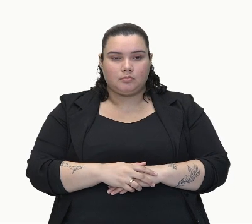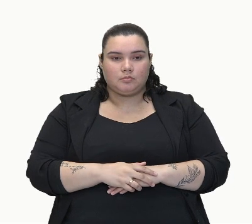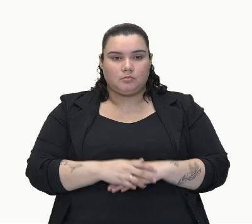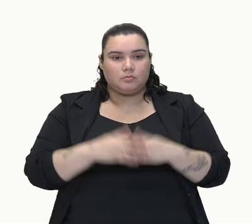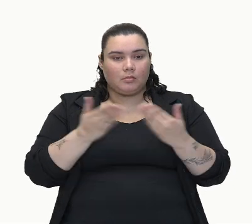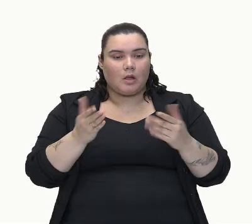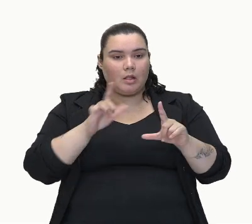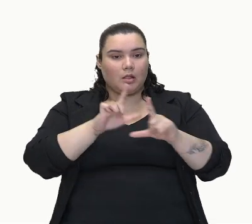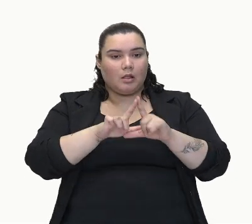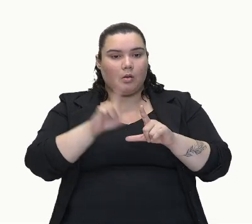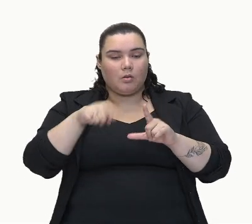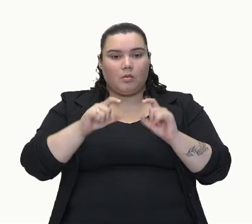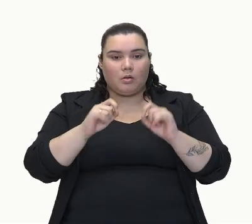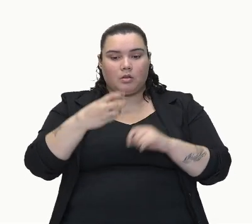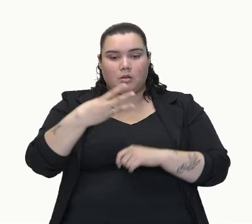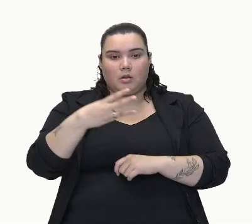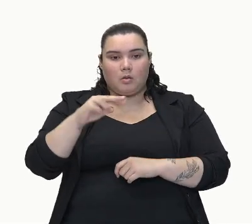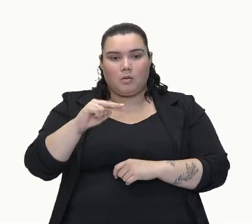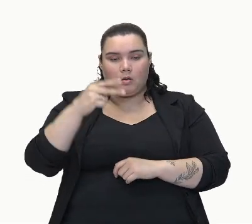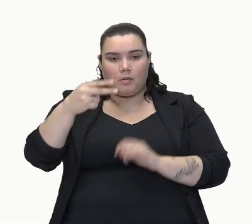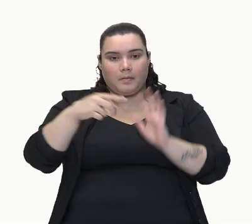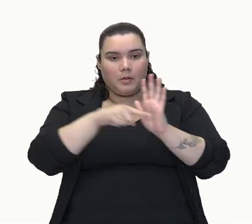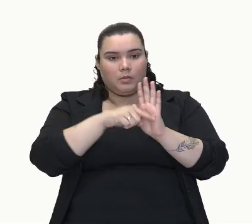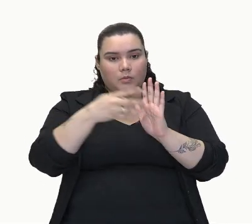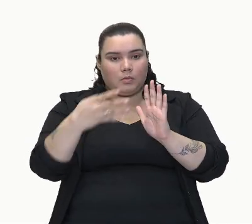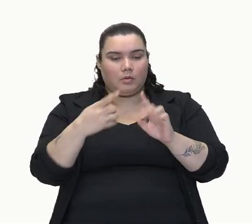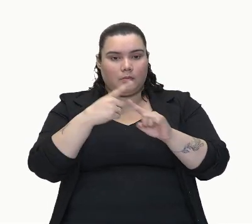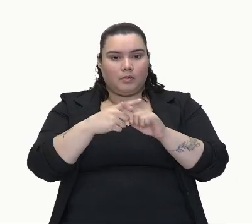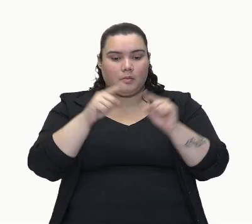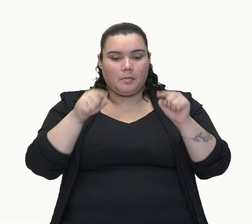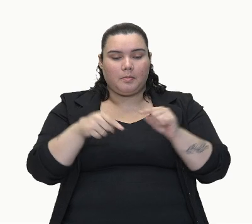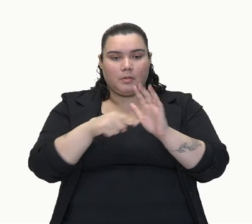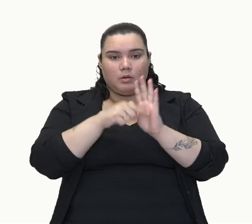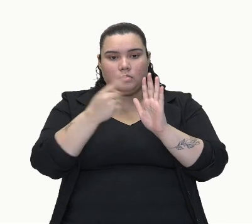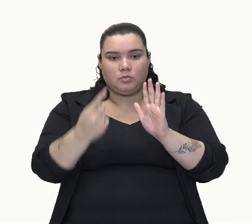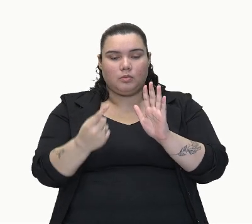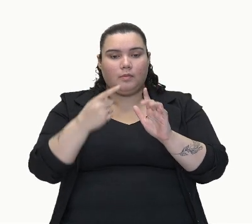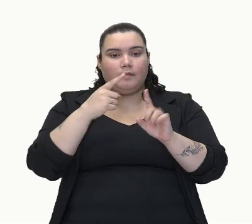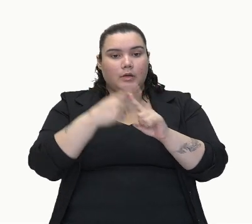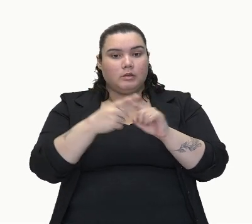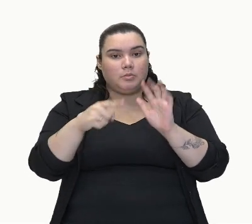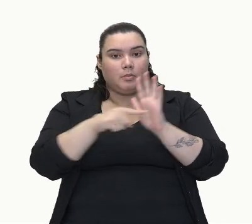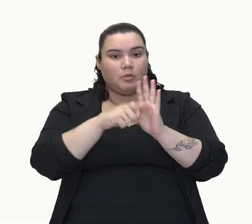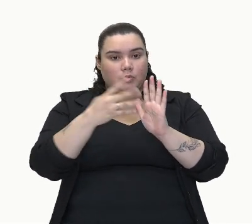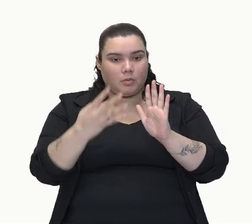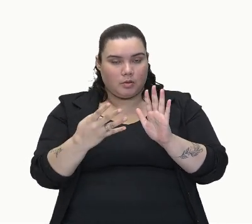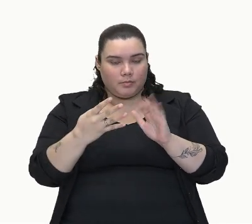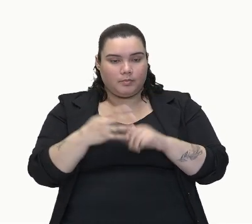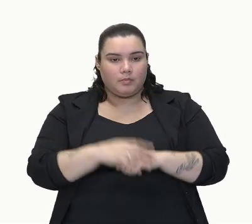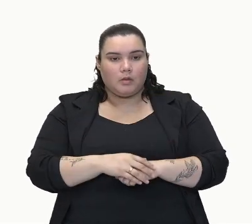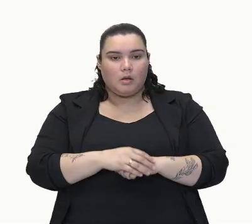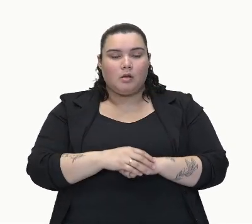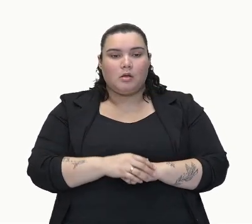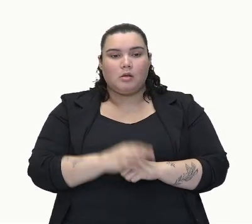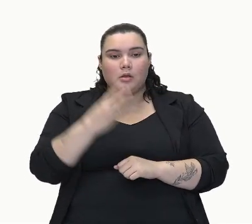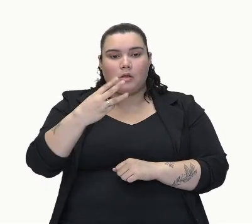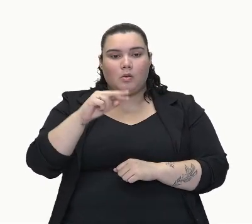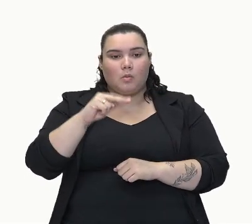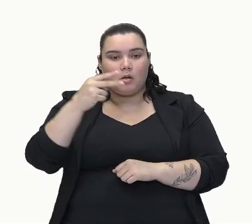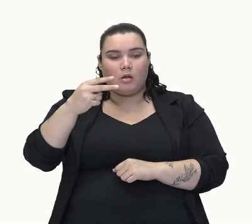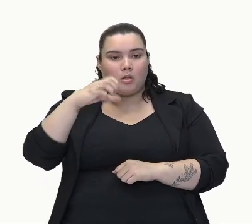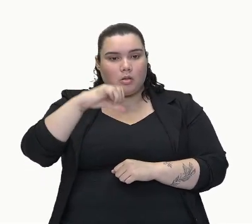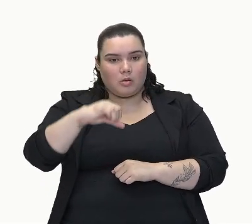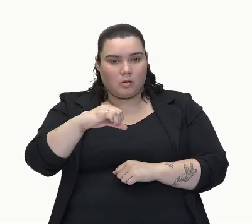Então, delta vai ser 3 ao quadrado menos 4 vezes menos 1 vezes menos 4. 3 ao quadrado é